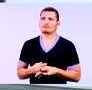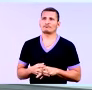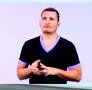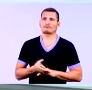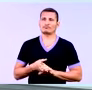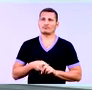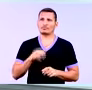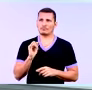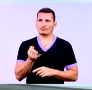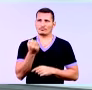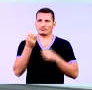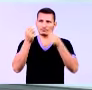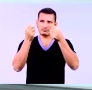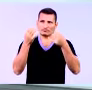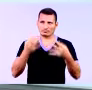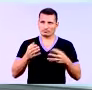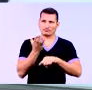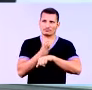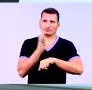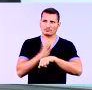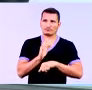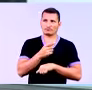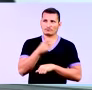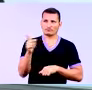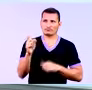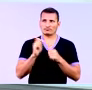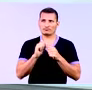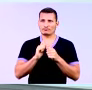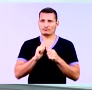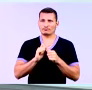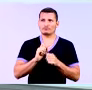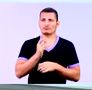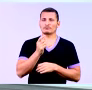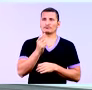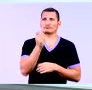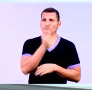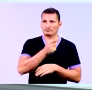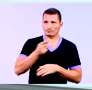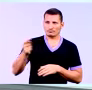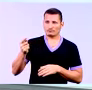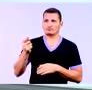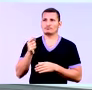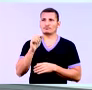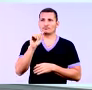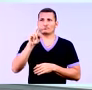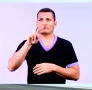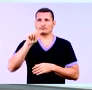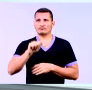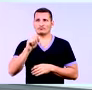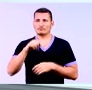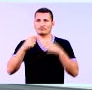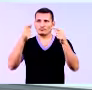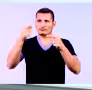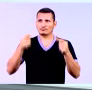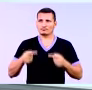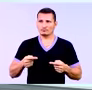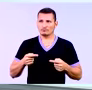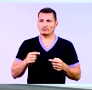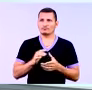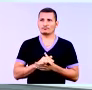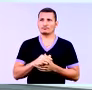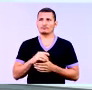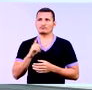para comentar sobre a atividade que vocês farão durante essa semana no ambiente virtual, que é um questionário que